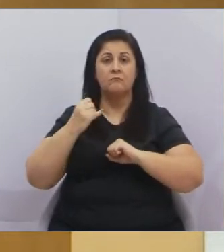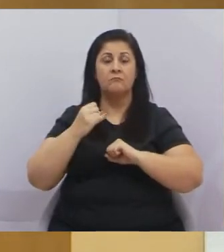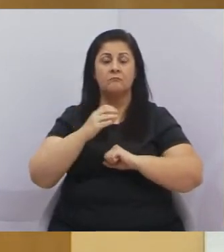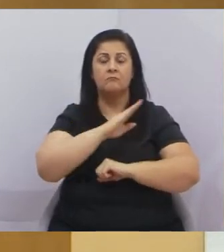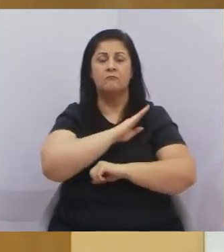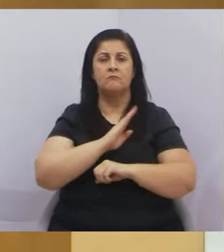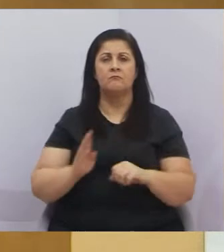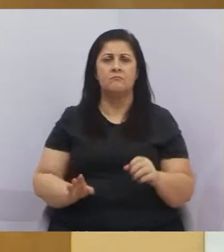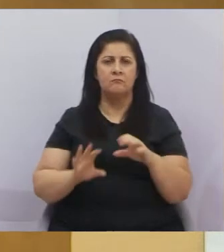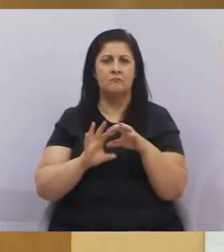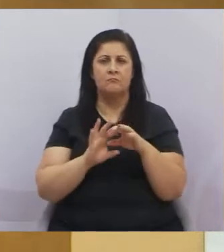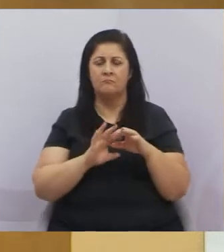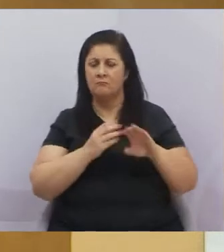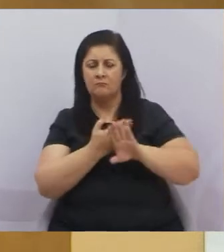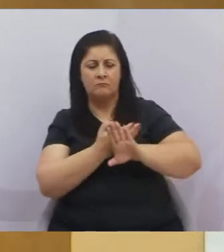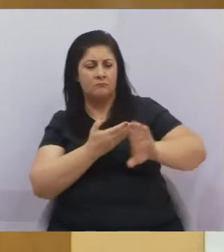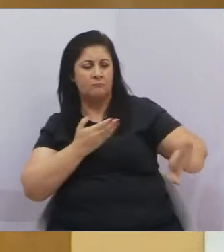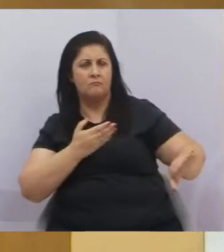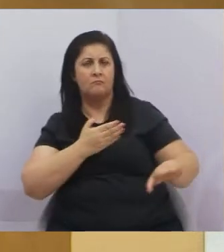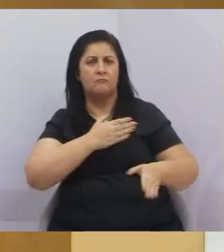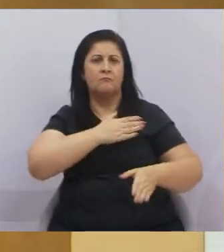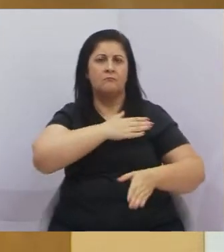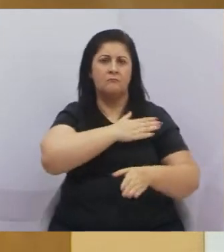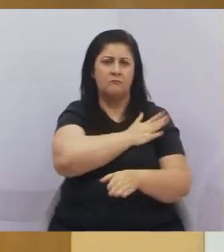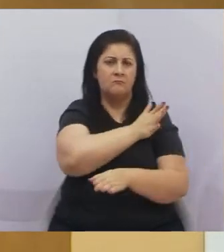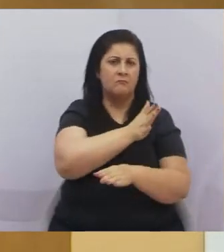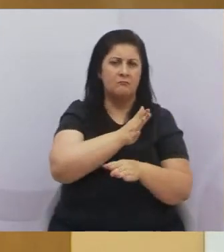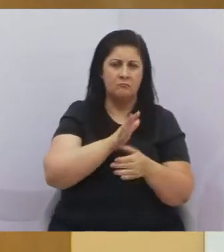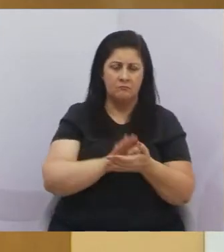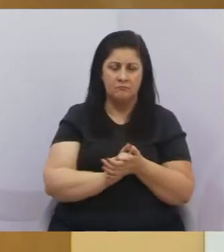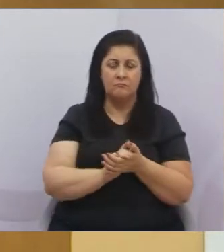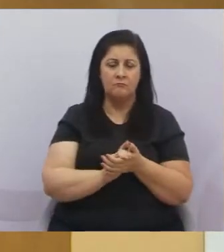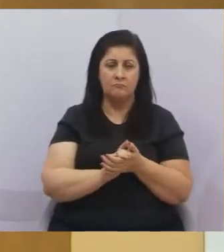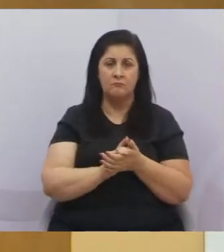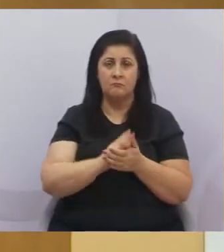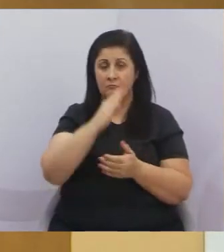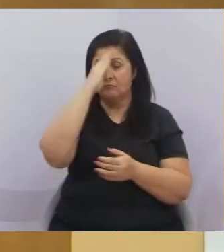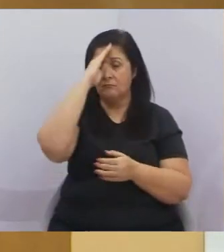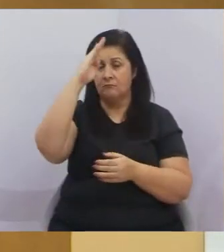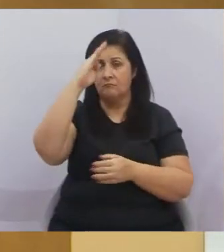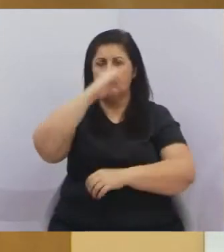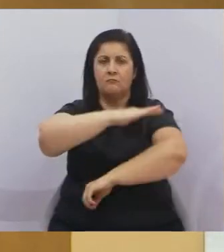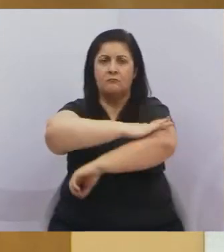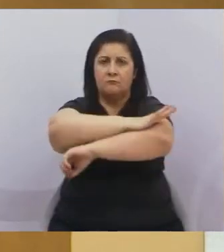livres dos preconceitos, sobretudo do preconceito étnico-racial.